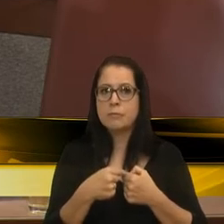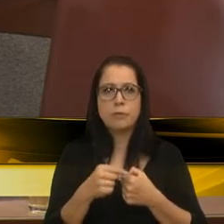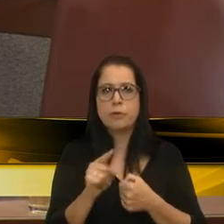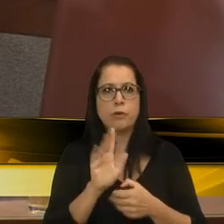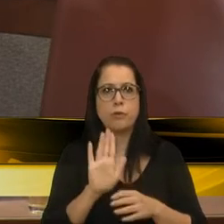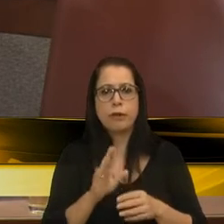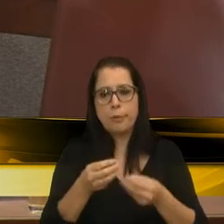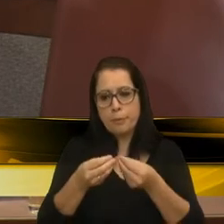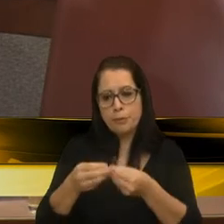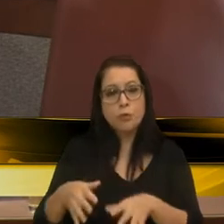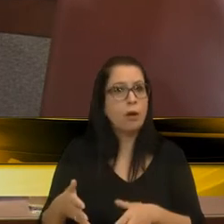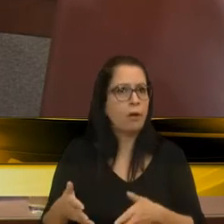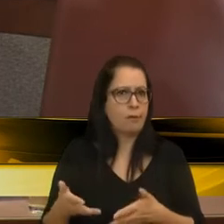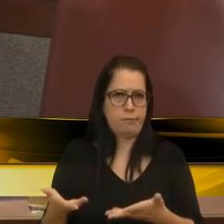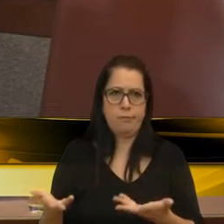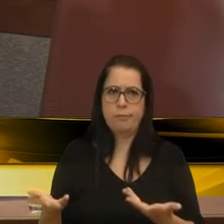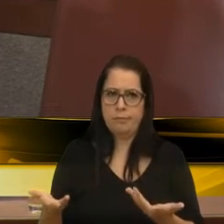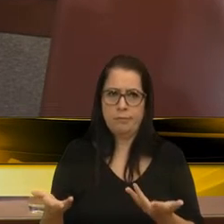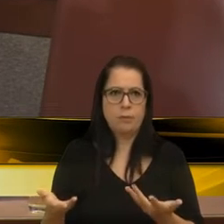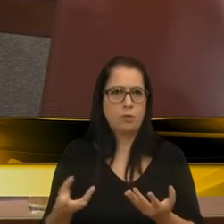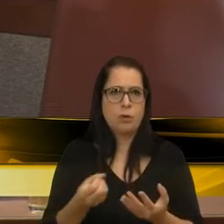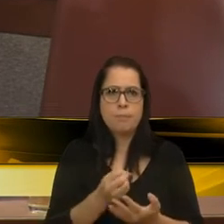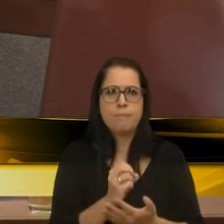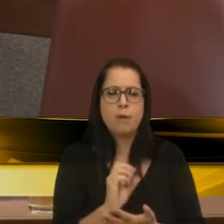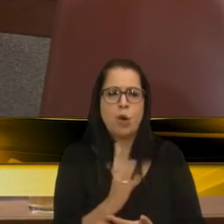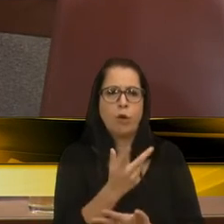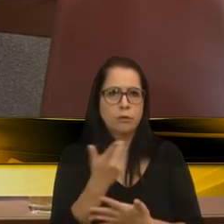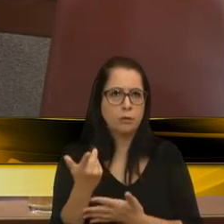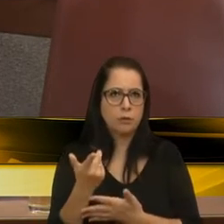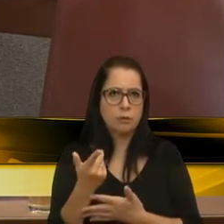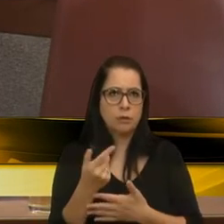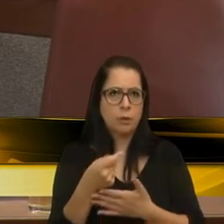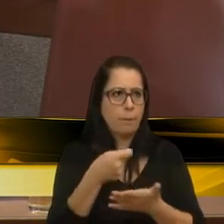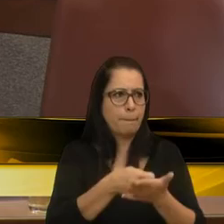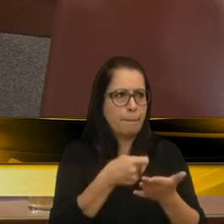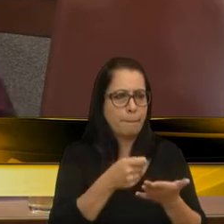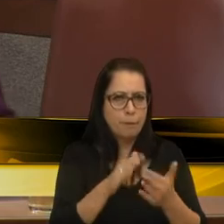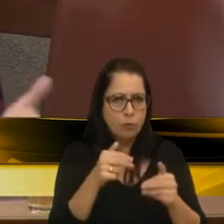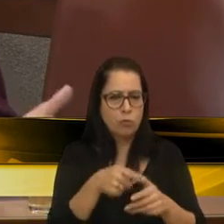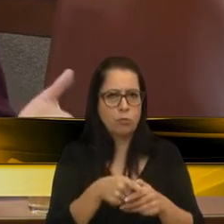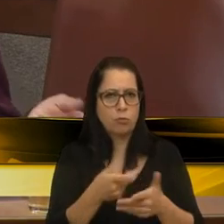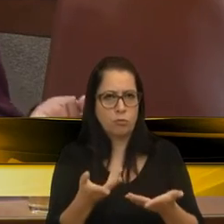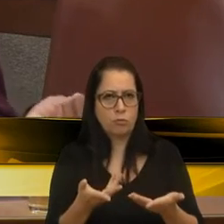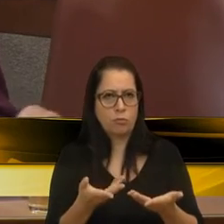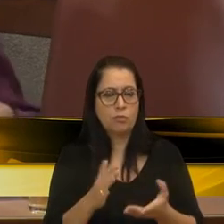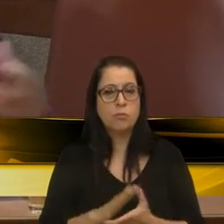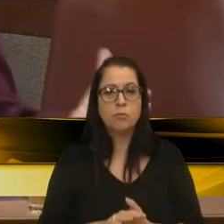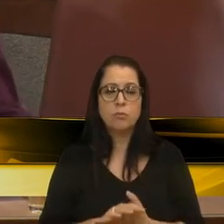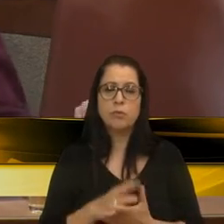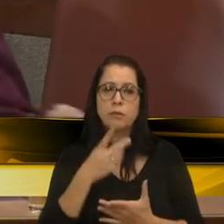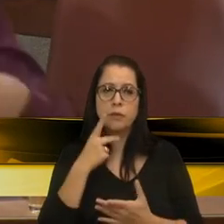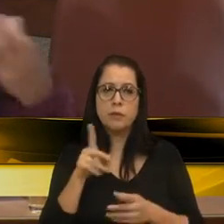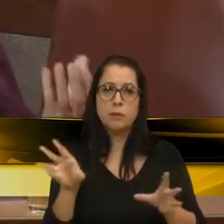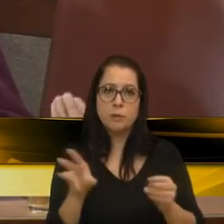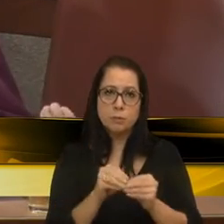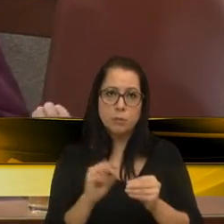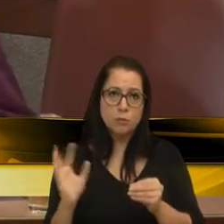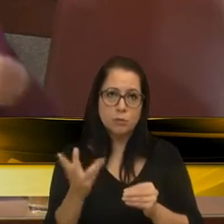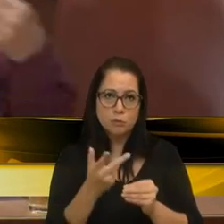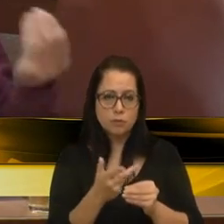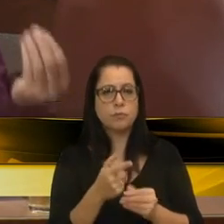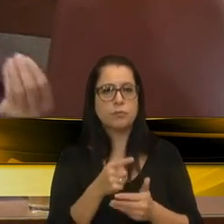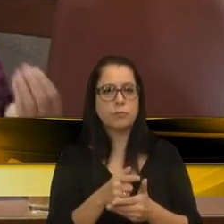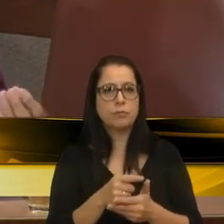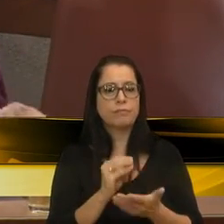fique prejudicado com tantos milhões que eles estão cobrando hoje em Maia Bosco. E aí, resumindo tudo em tudo isso,